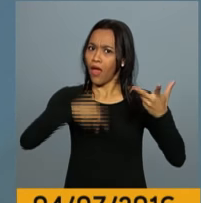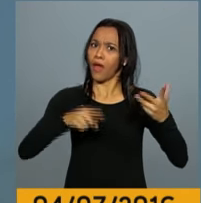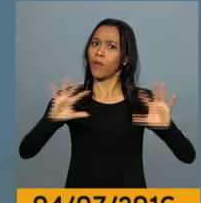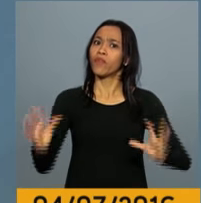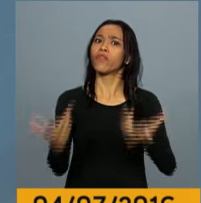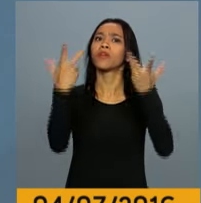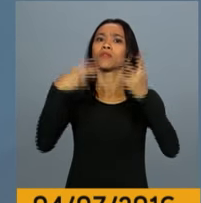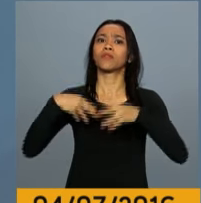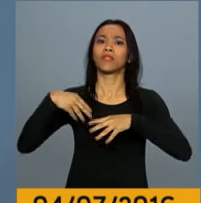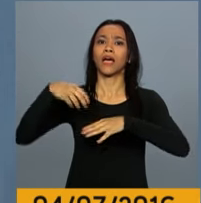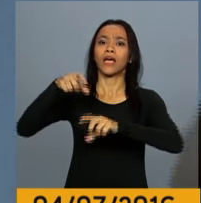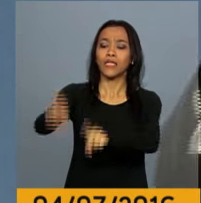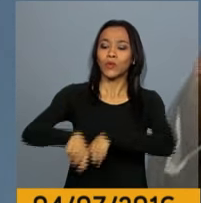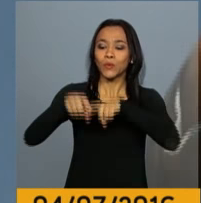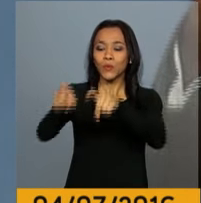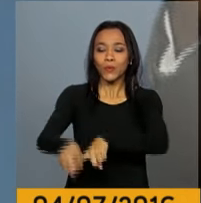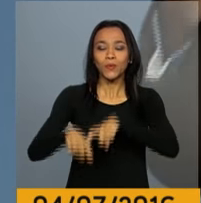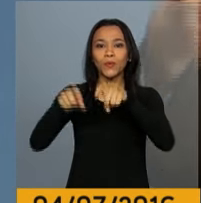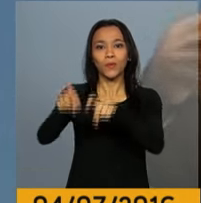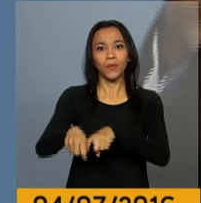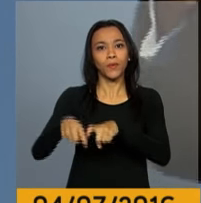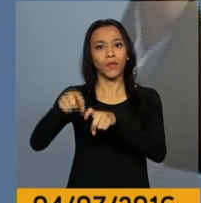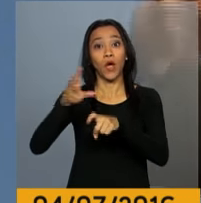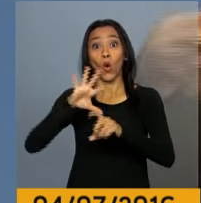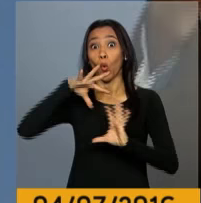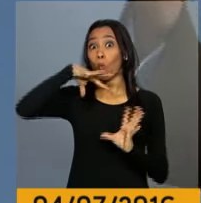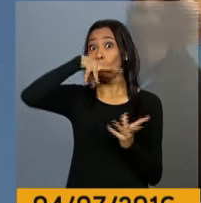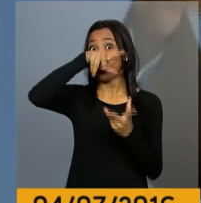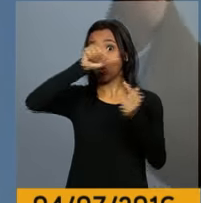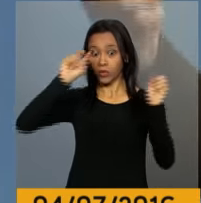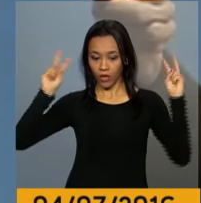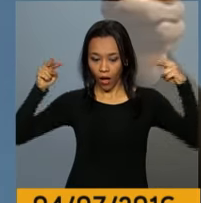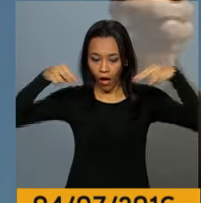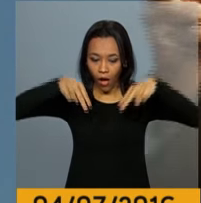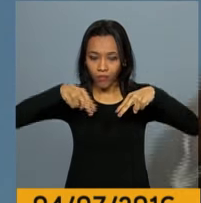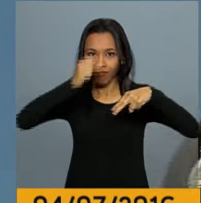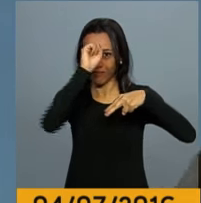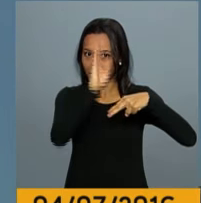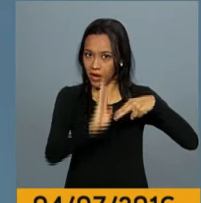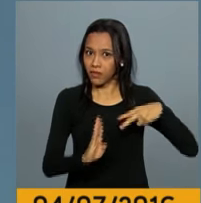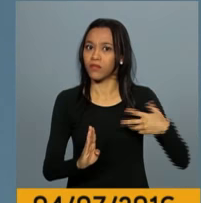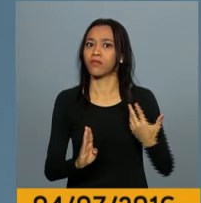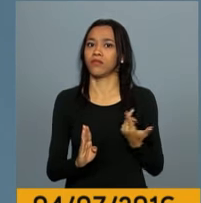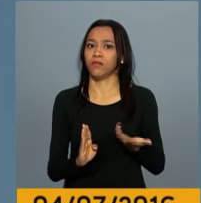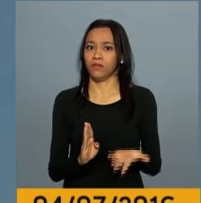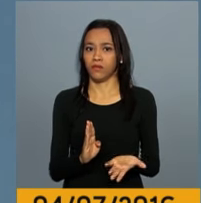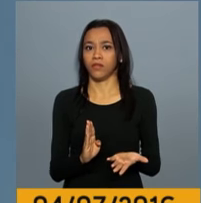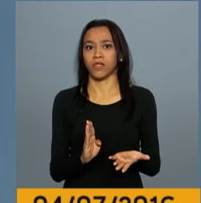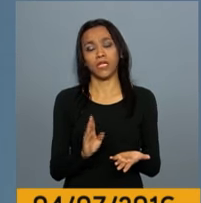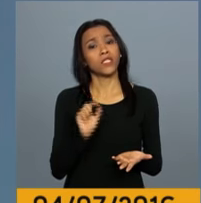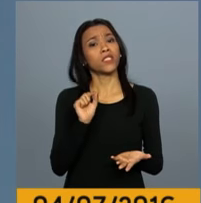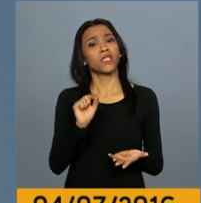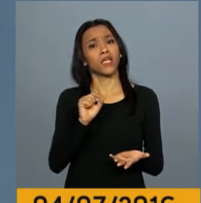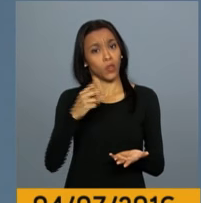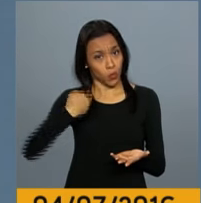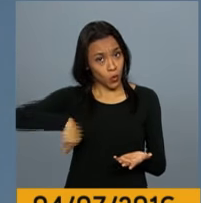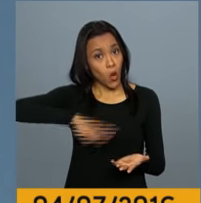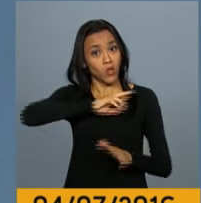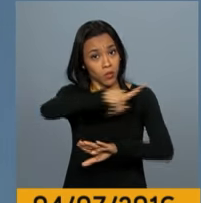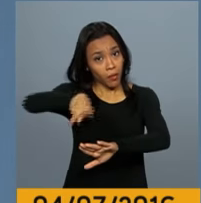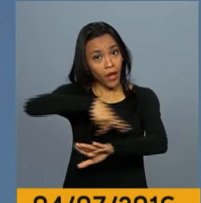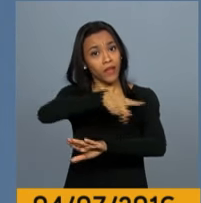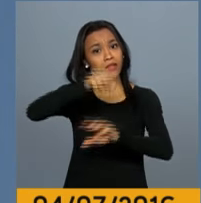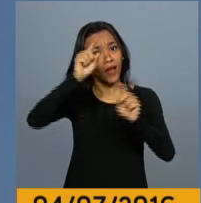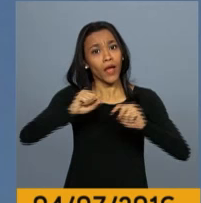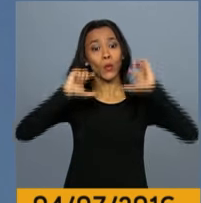agricultura, tendo em vista os olhos do mundo voltados para o Brasil, na convicção de que o nosso país é o